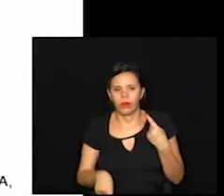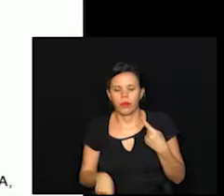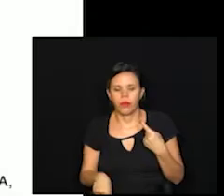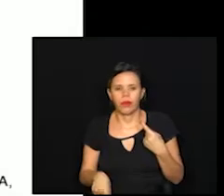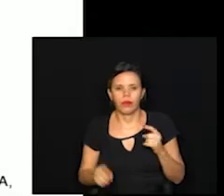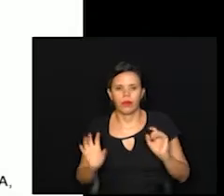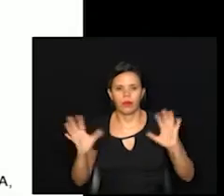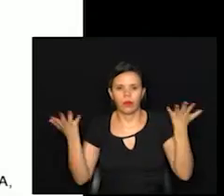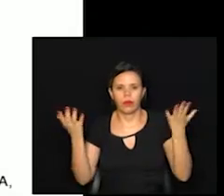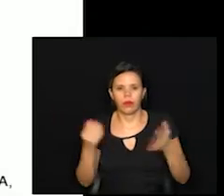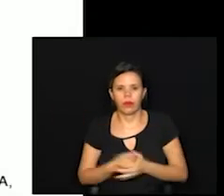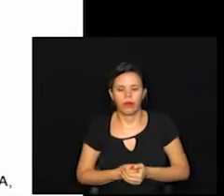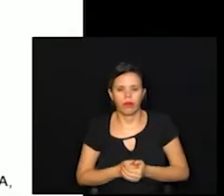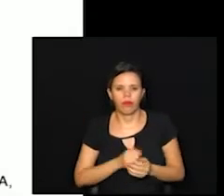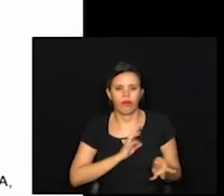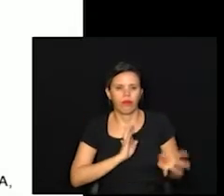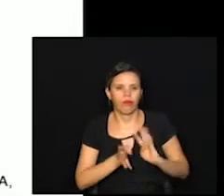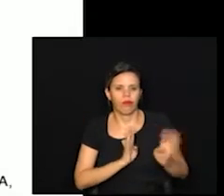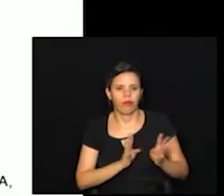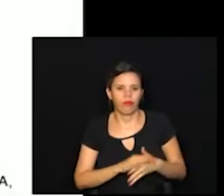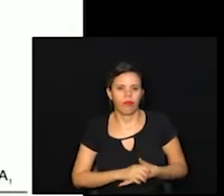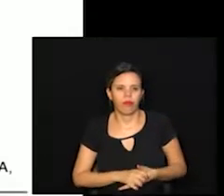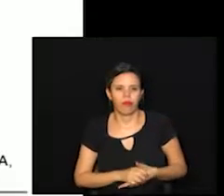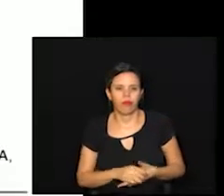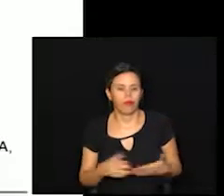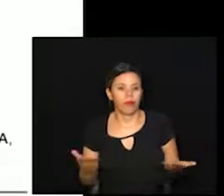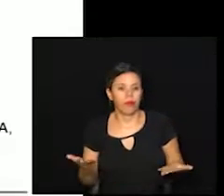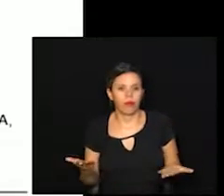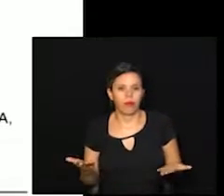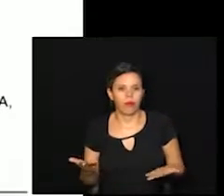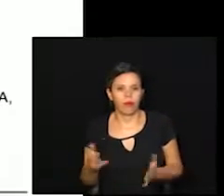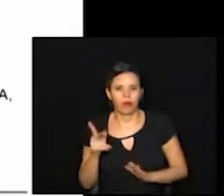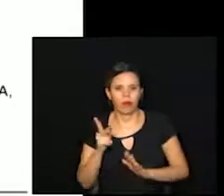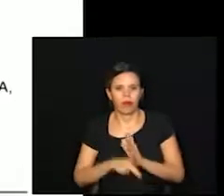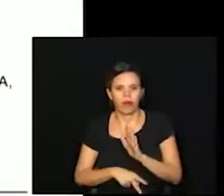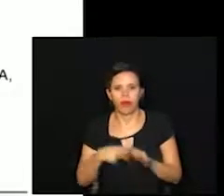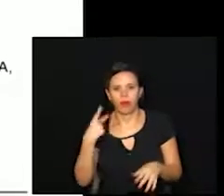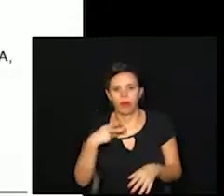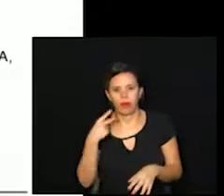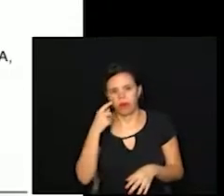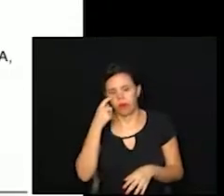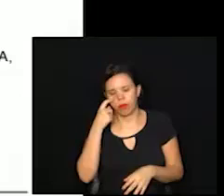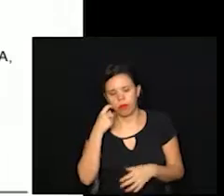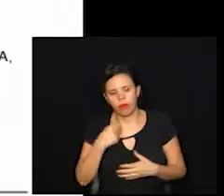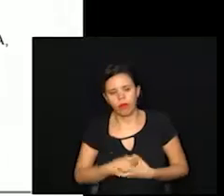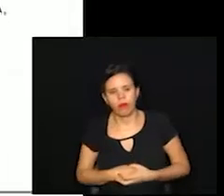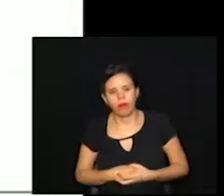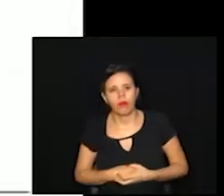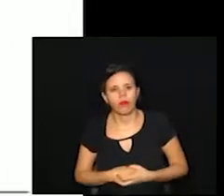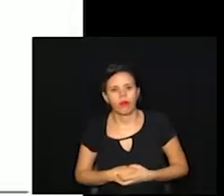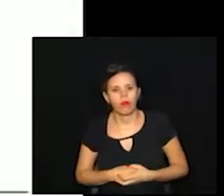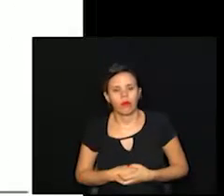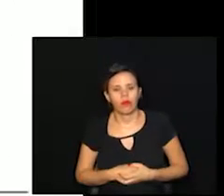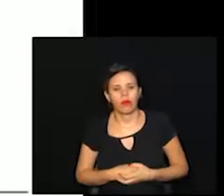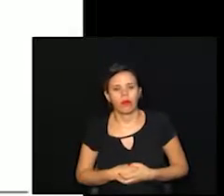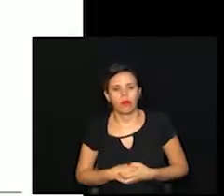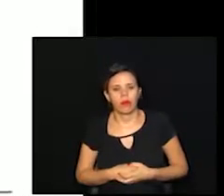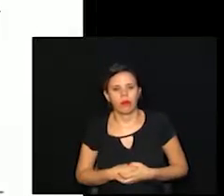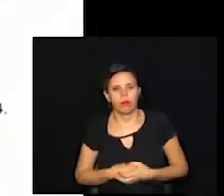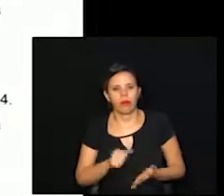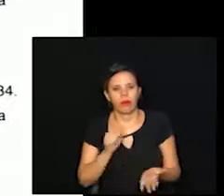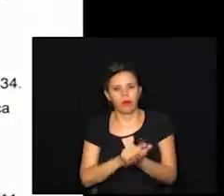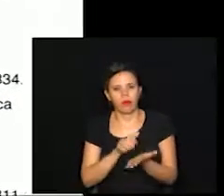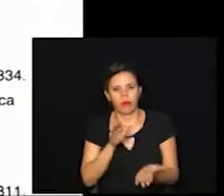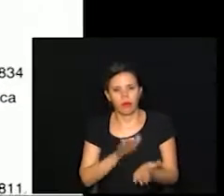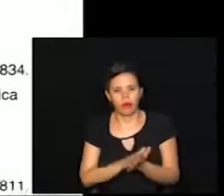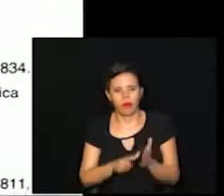dessas festas, das aglomerações, e agora, no projeto da vereadora Débora Palermo, ela estabelece multa